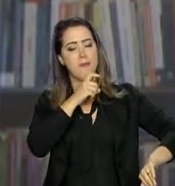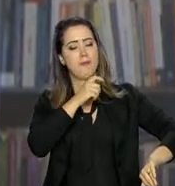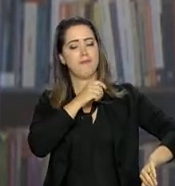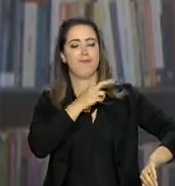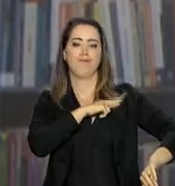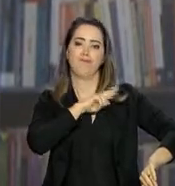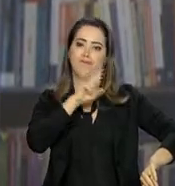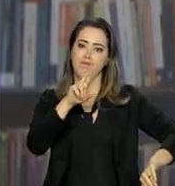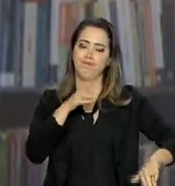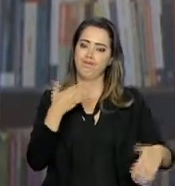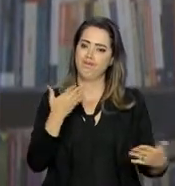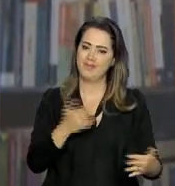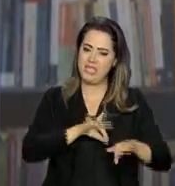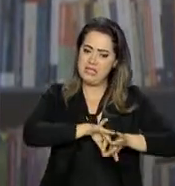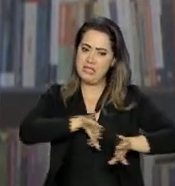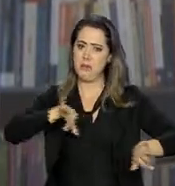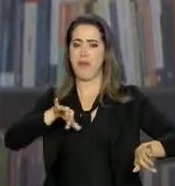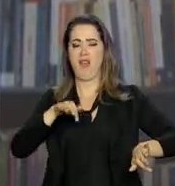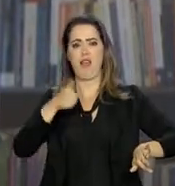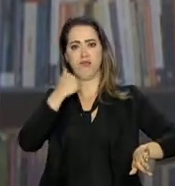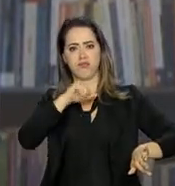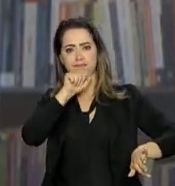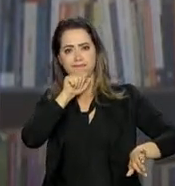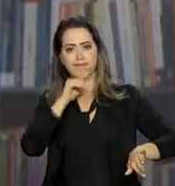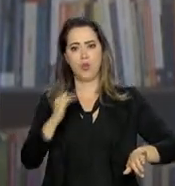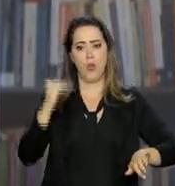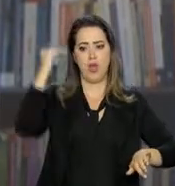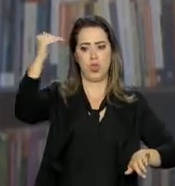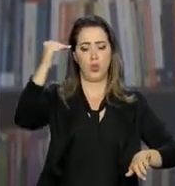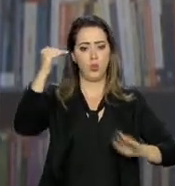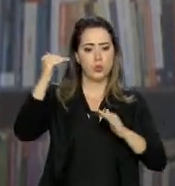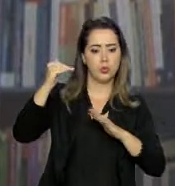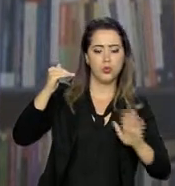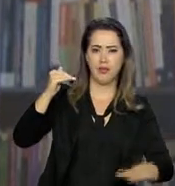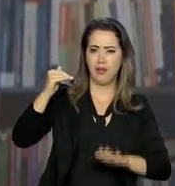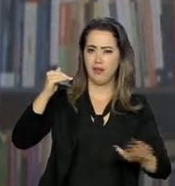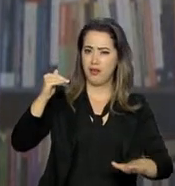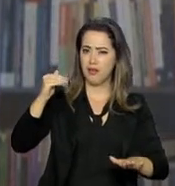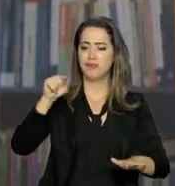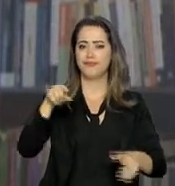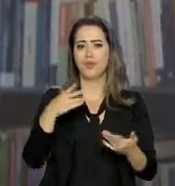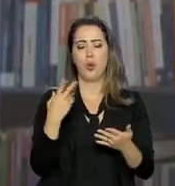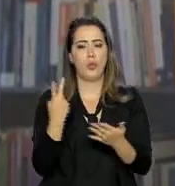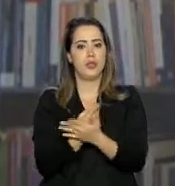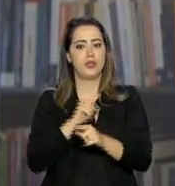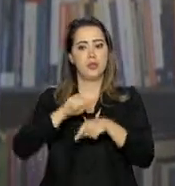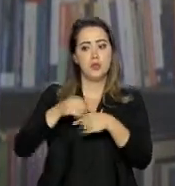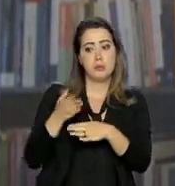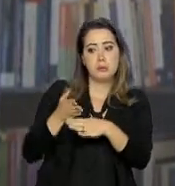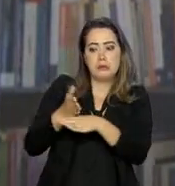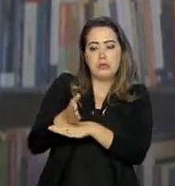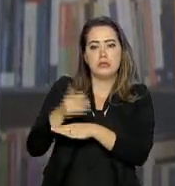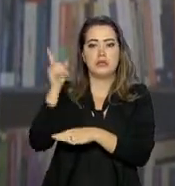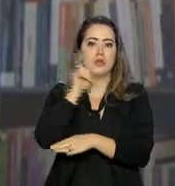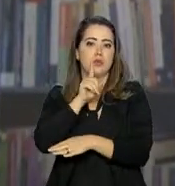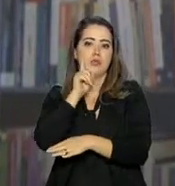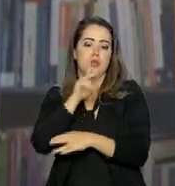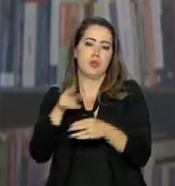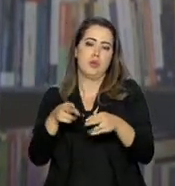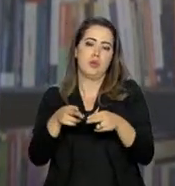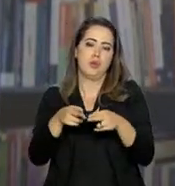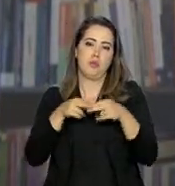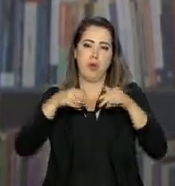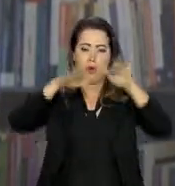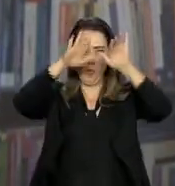pais essa separação que aconteceu depois dessas famílias terem cruzado a fronteira do méxico com os estados unidos